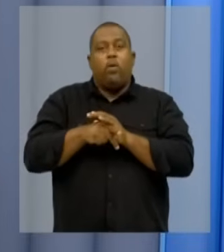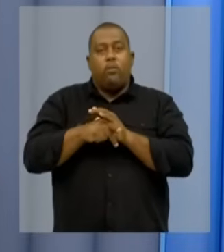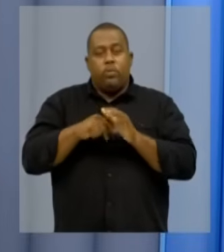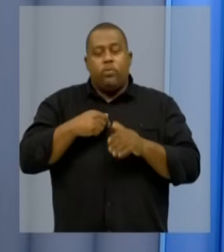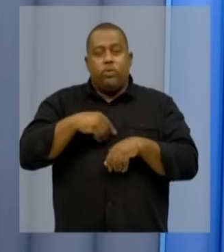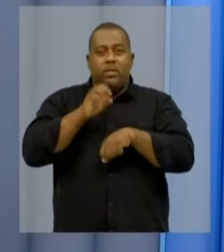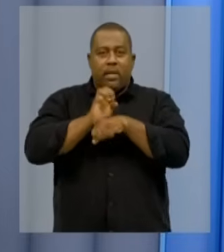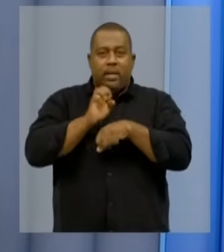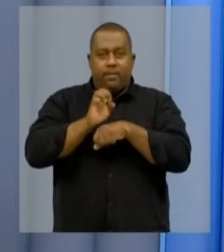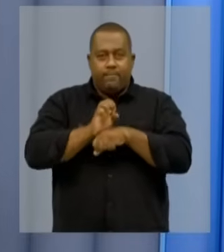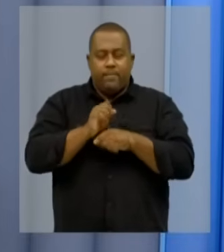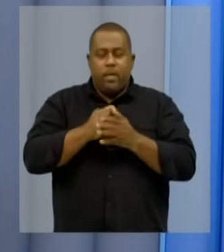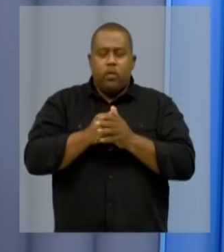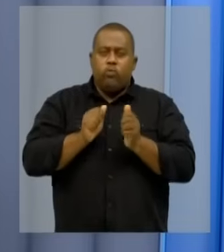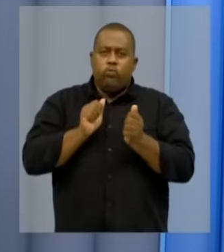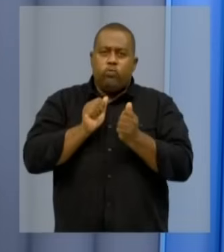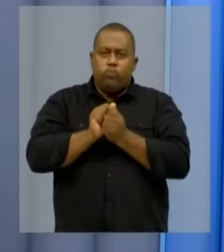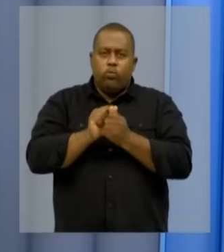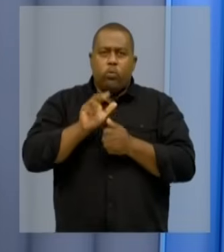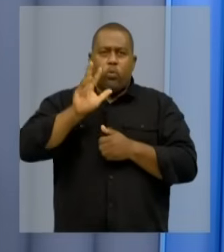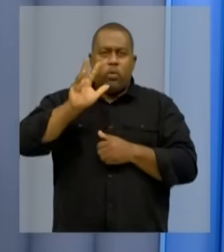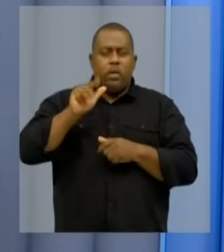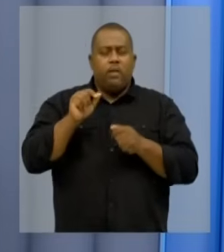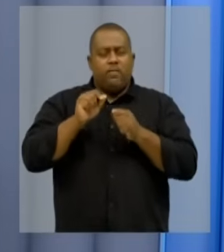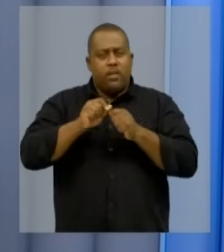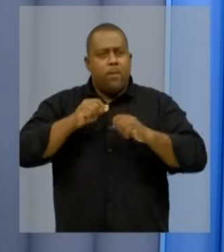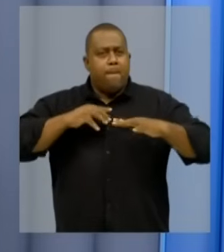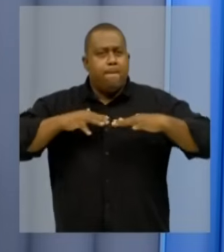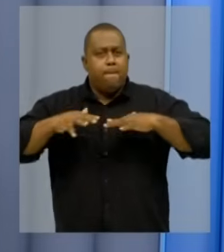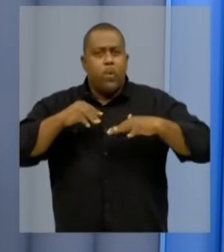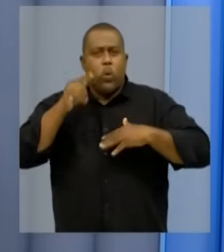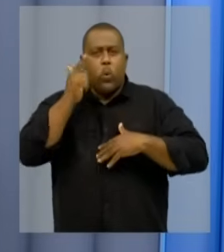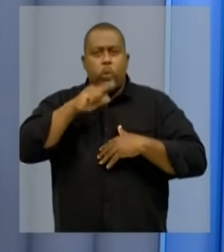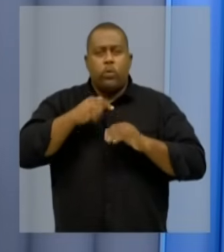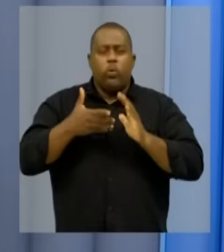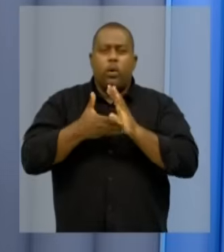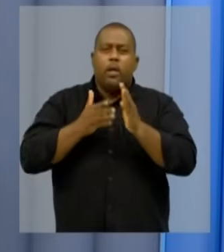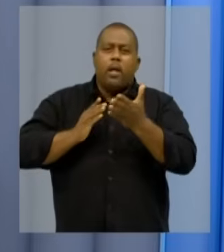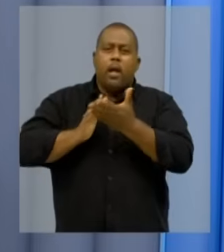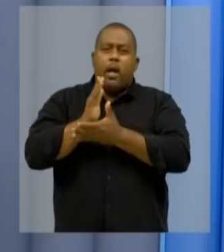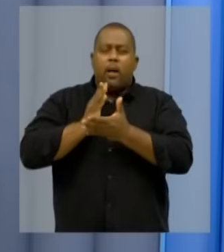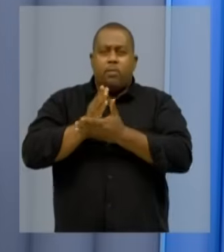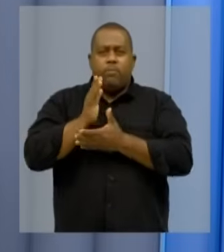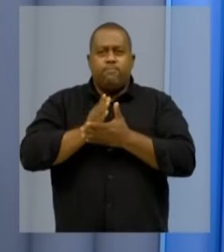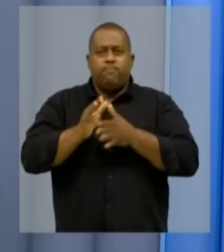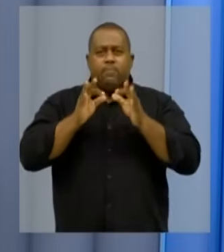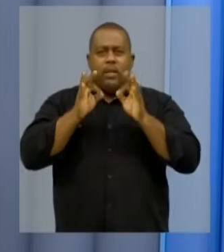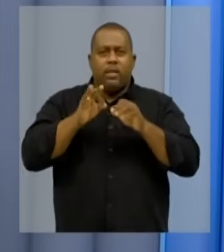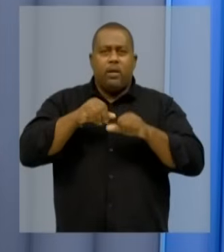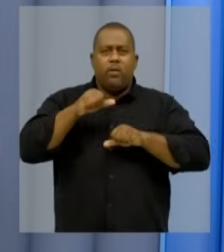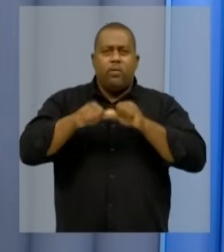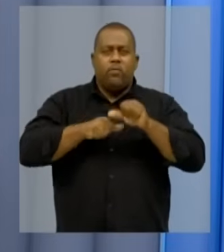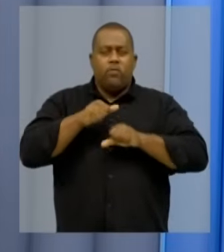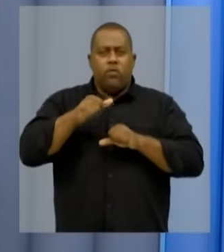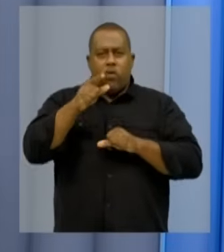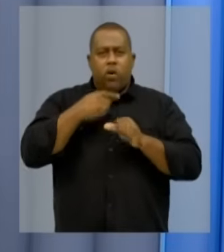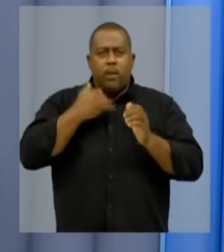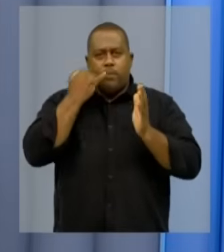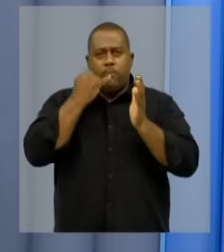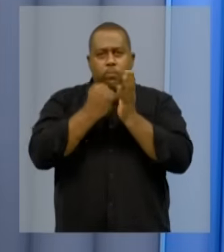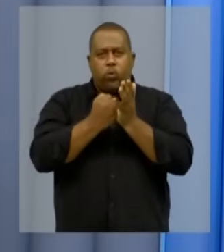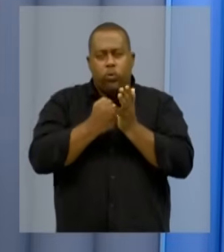que, junto com Lula, nós faremos um grande movimento para que o Congresso possa aprovar definitivamente uma reforma tributária e a gente possa